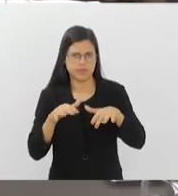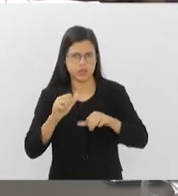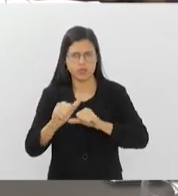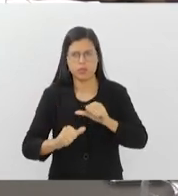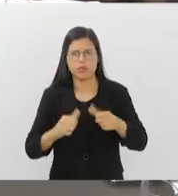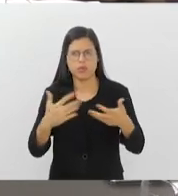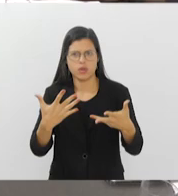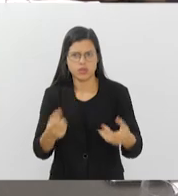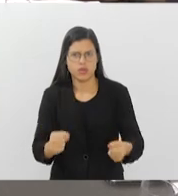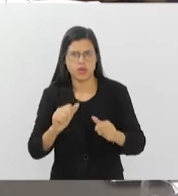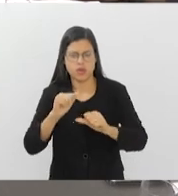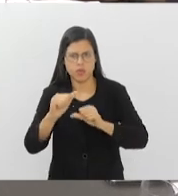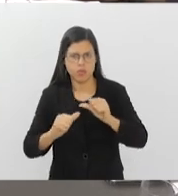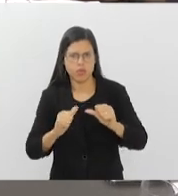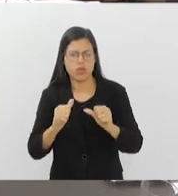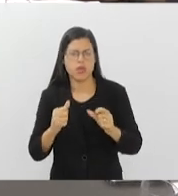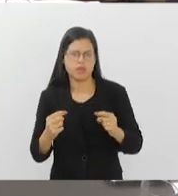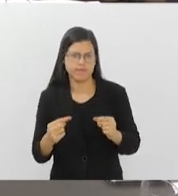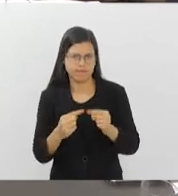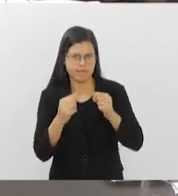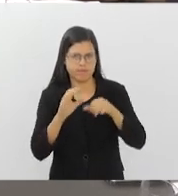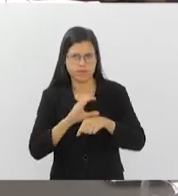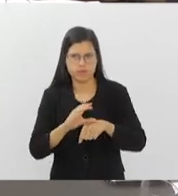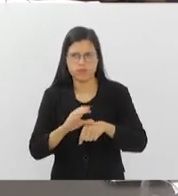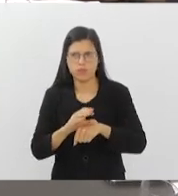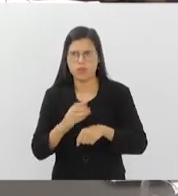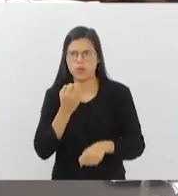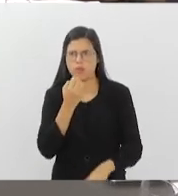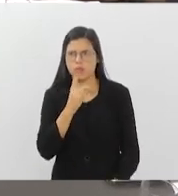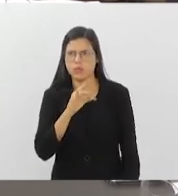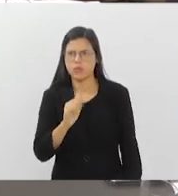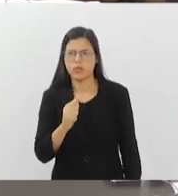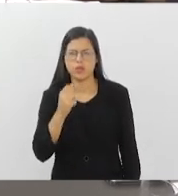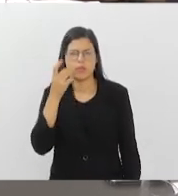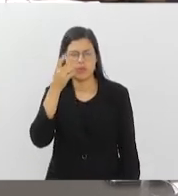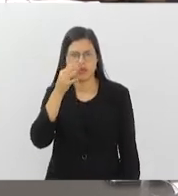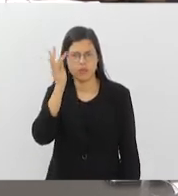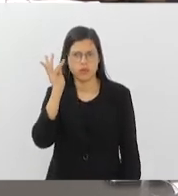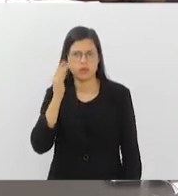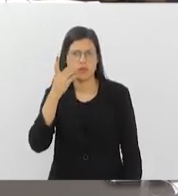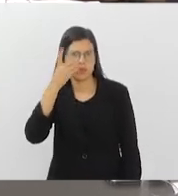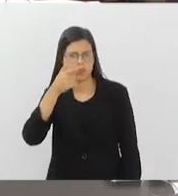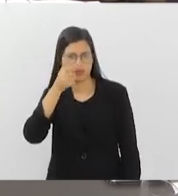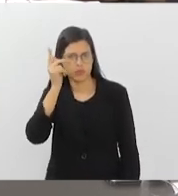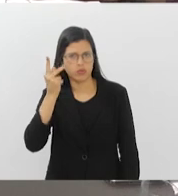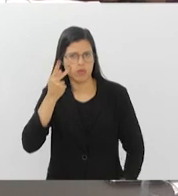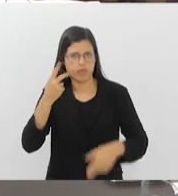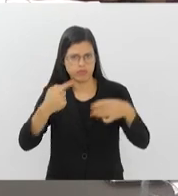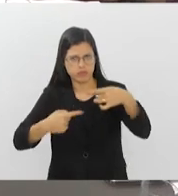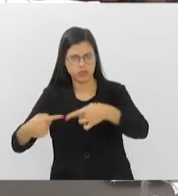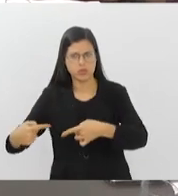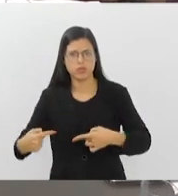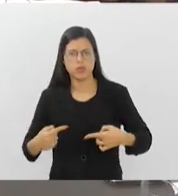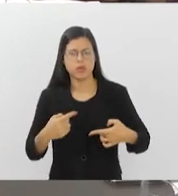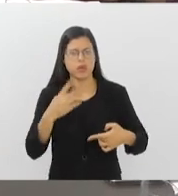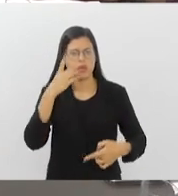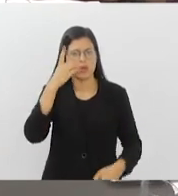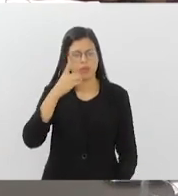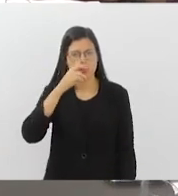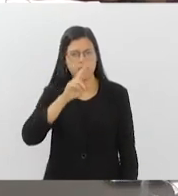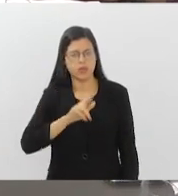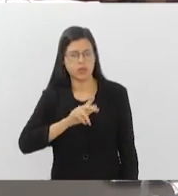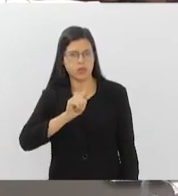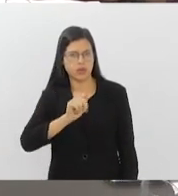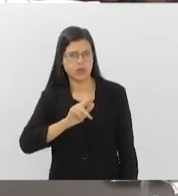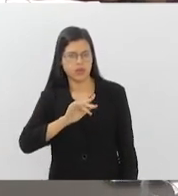vou mudar a constitucionalidade, por favor. Bom dia, meu irmão, deputado Fred Pacheco. Deputado Luiz Paulo, em discussão. Deputado Guilherme Delaroli